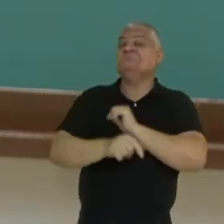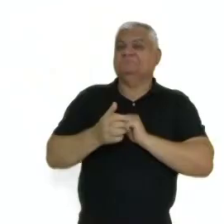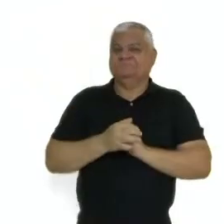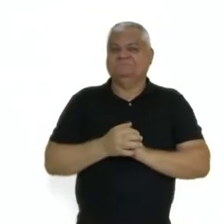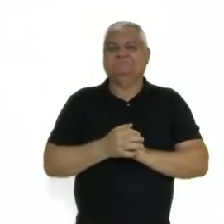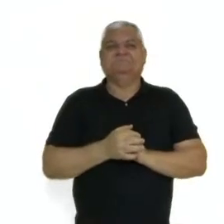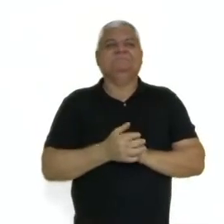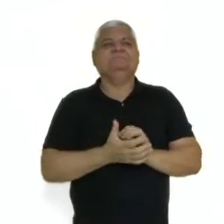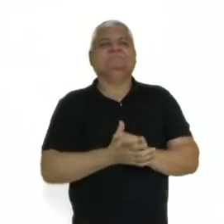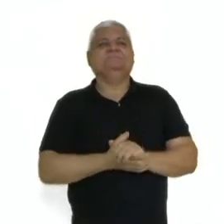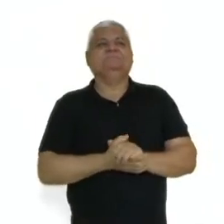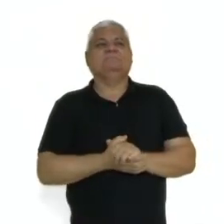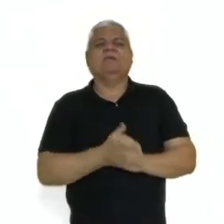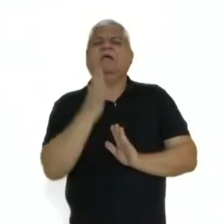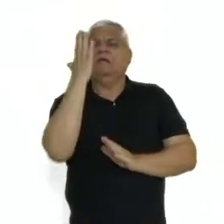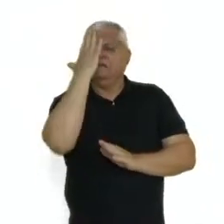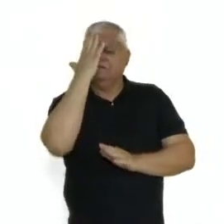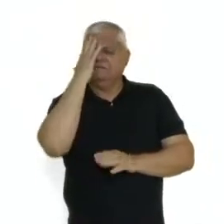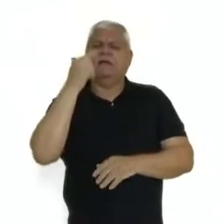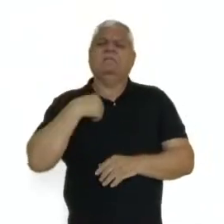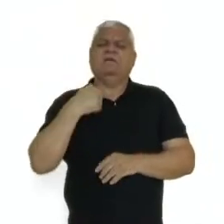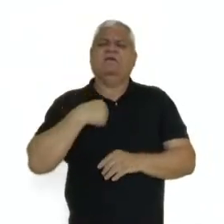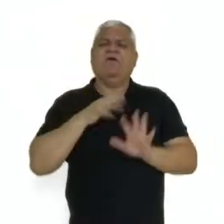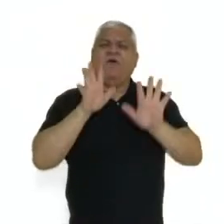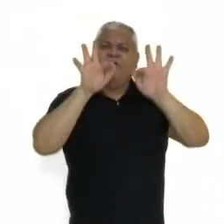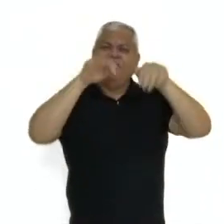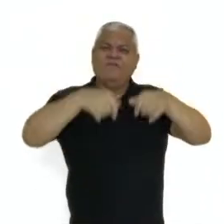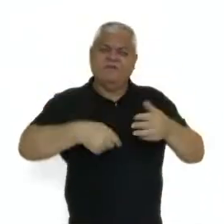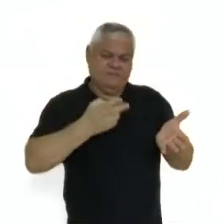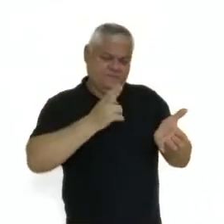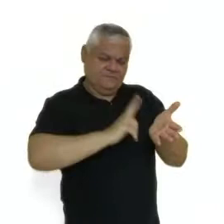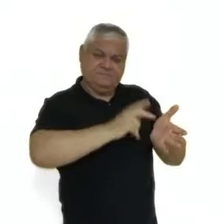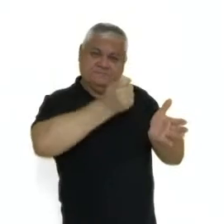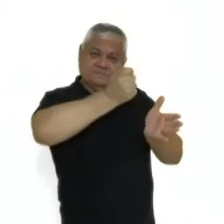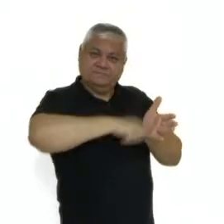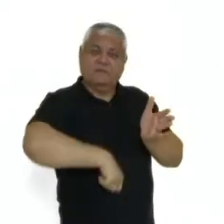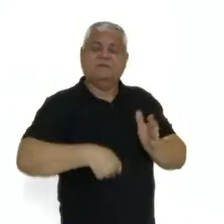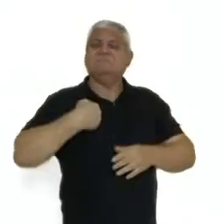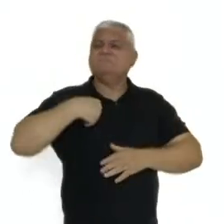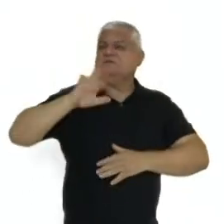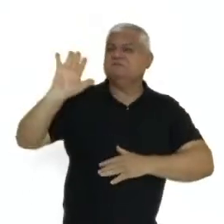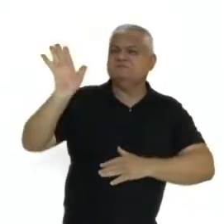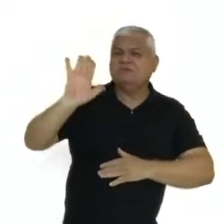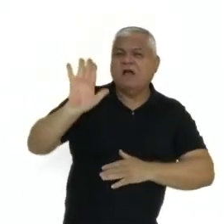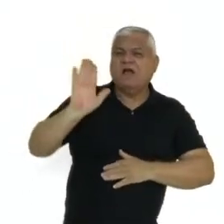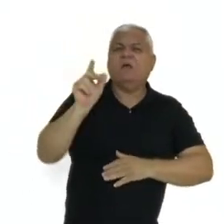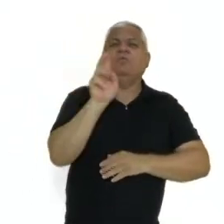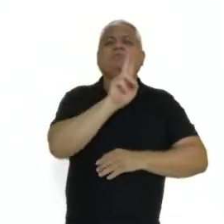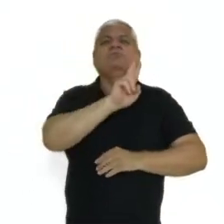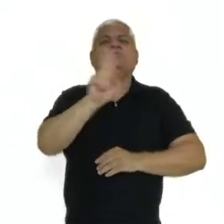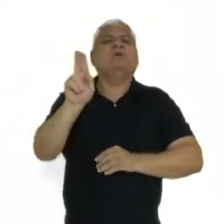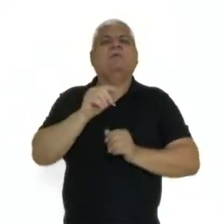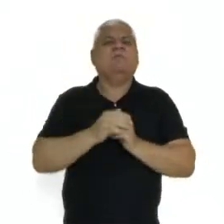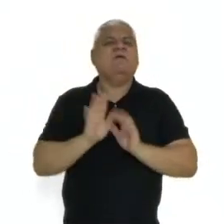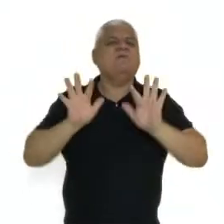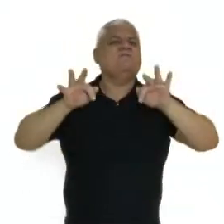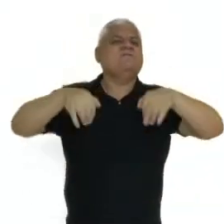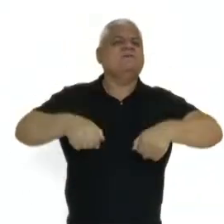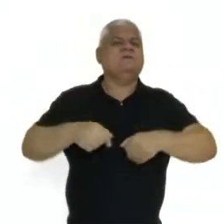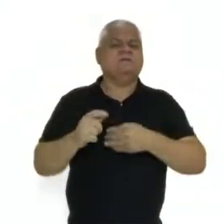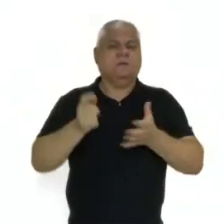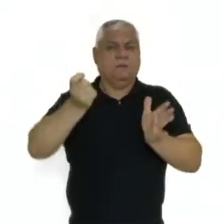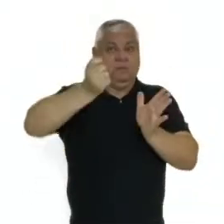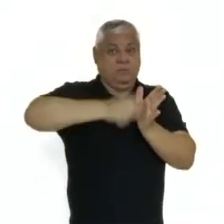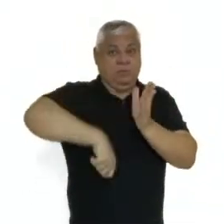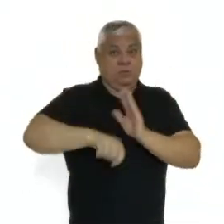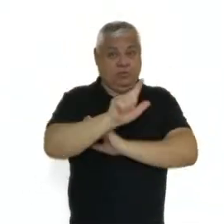ver. Sabendo que na despedida ocorrem as saudações do remetente e que, para finalizar a carta, o remetente assina